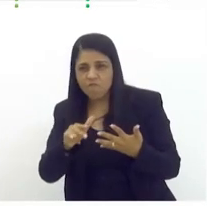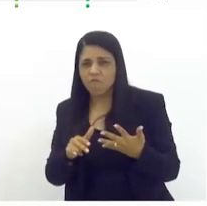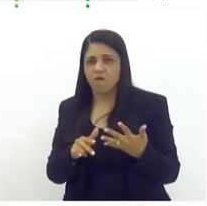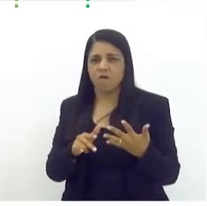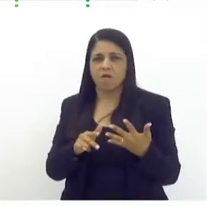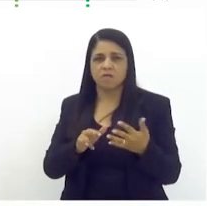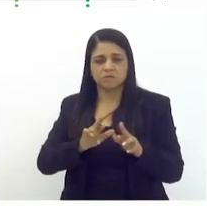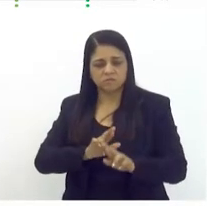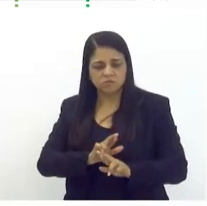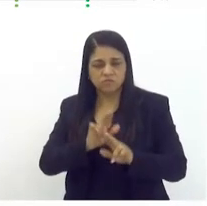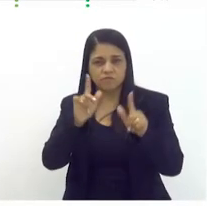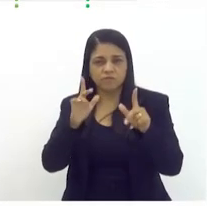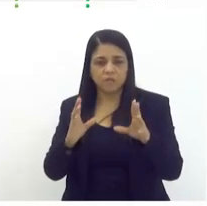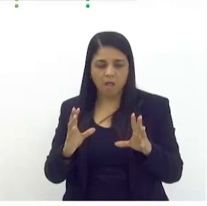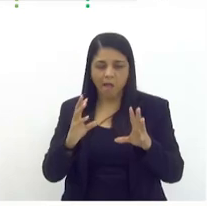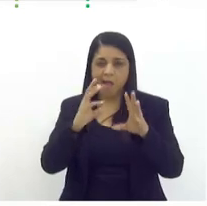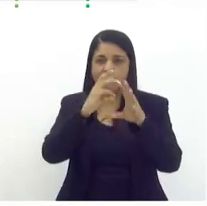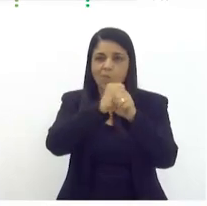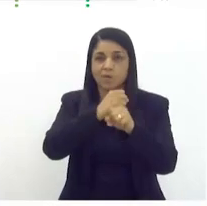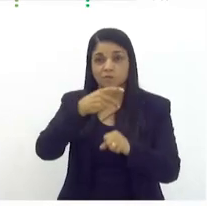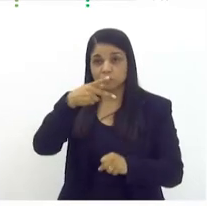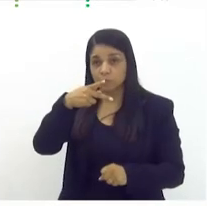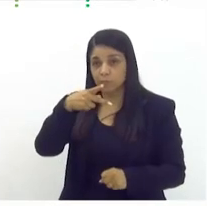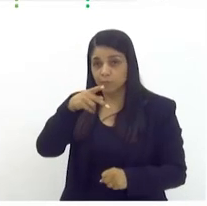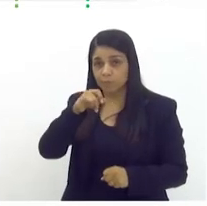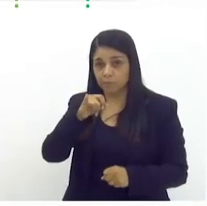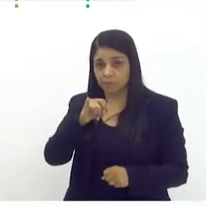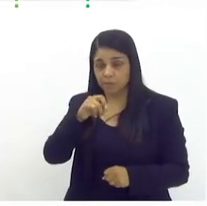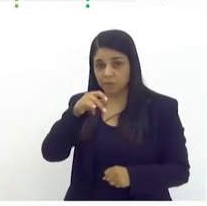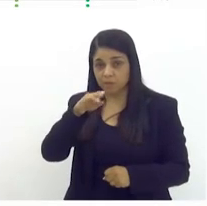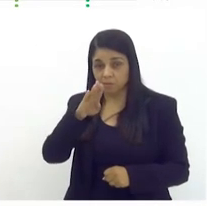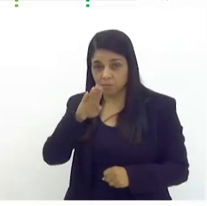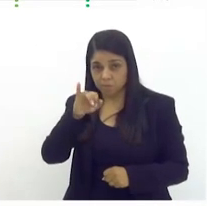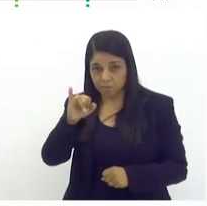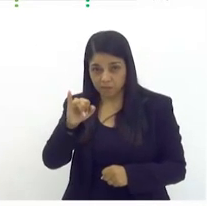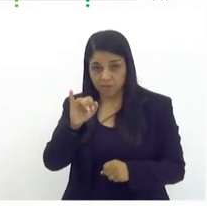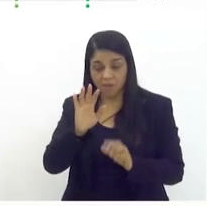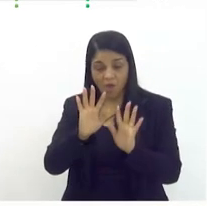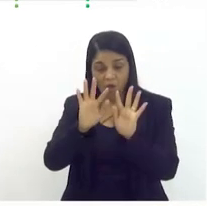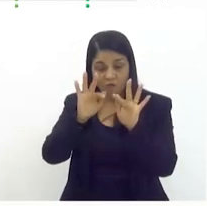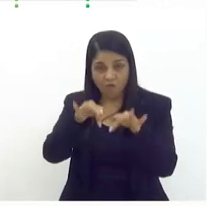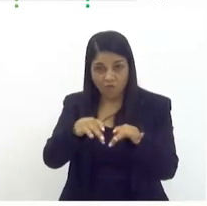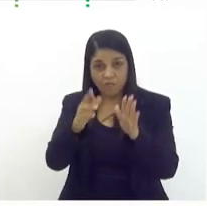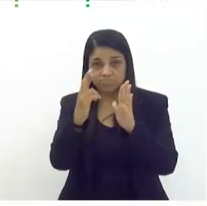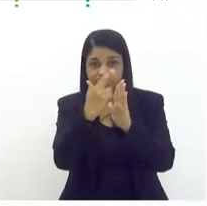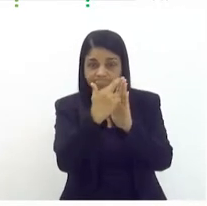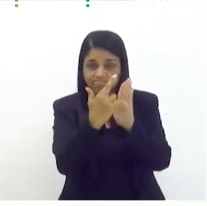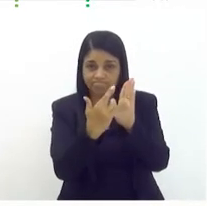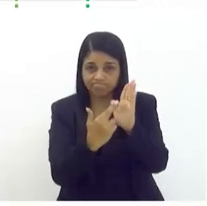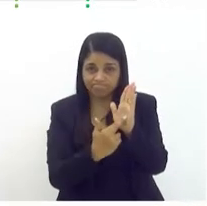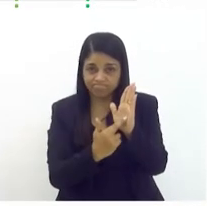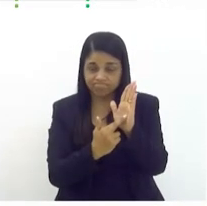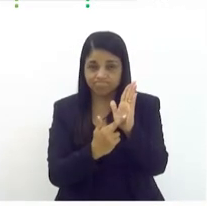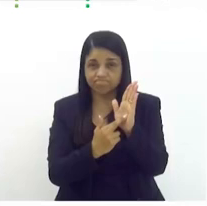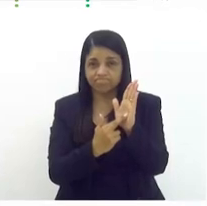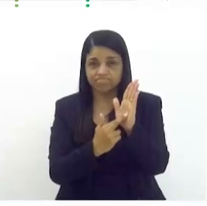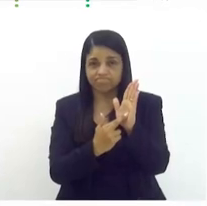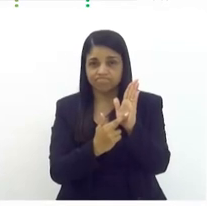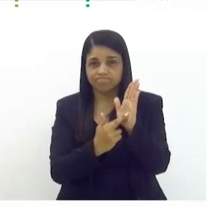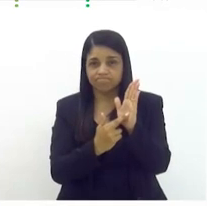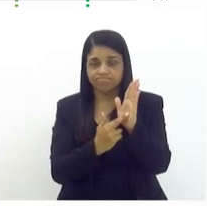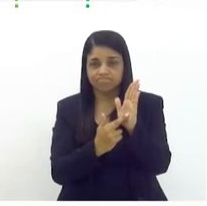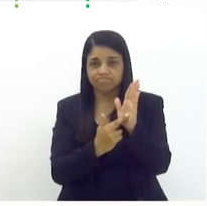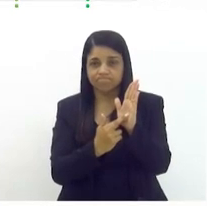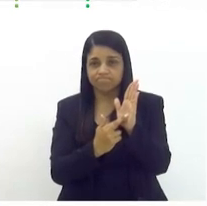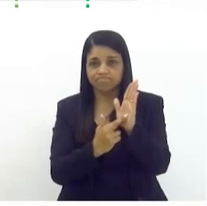diferenças acumuladas do PIB ao fim do regime de transição ao